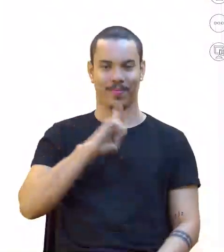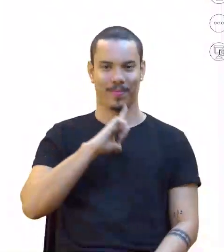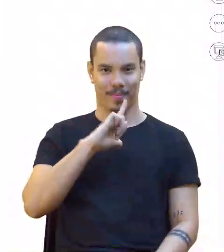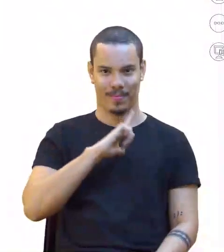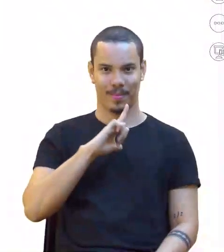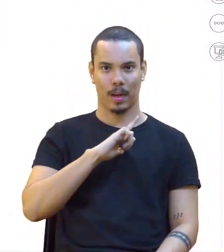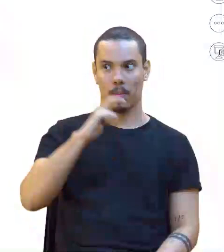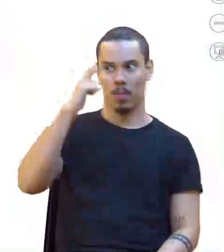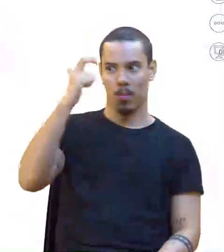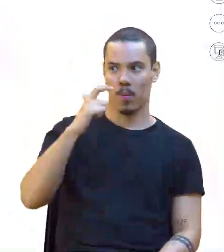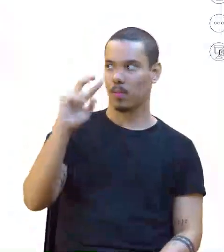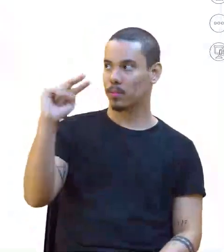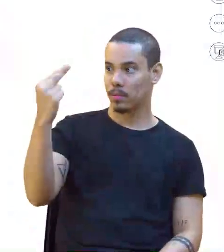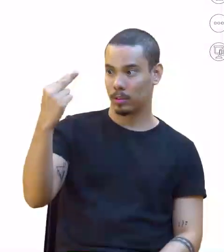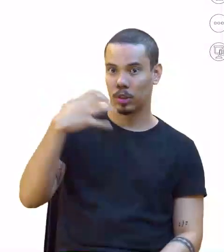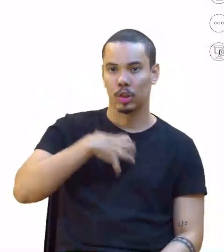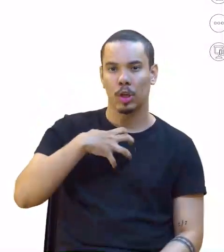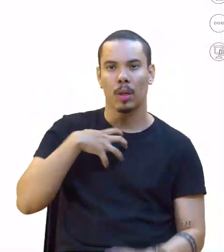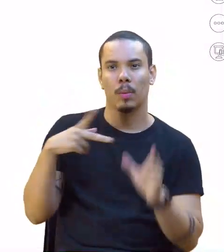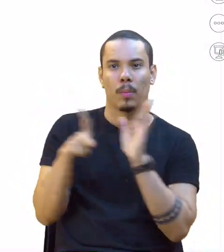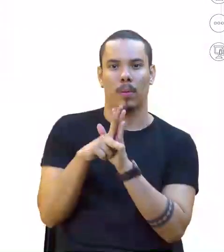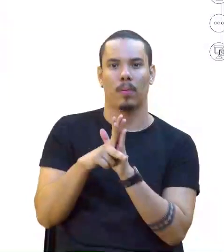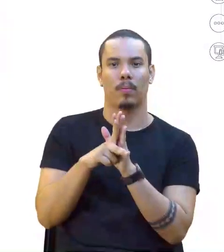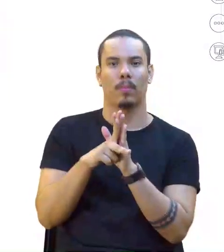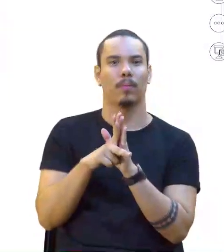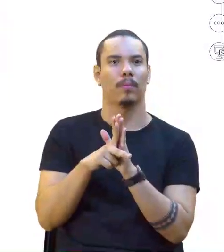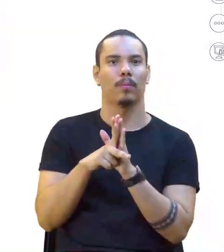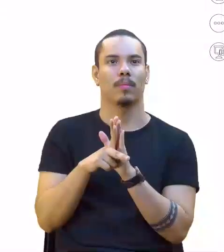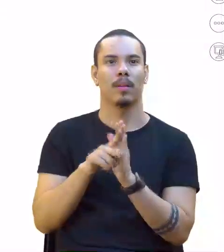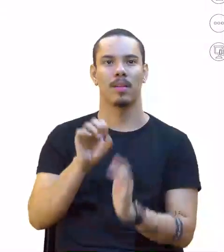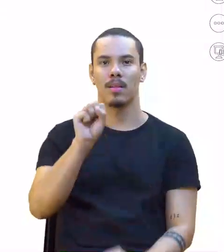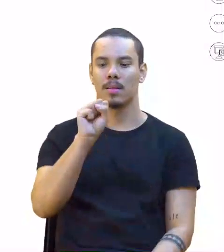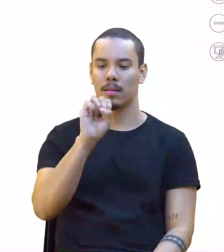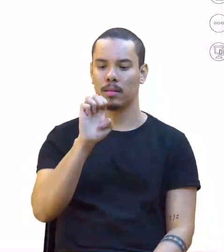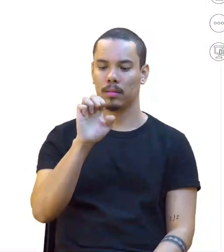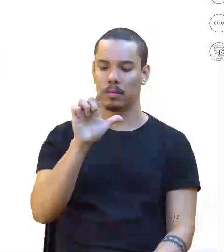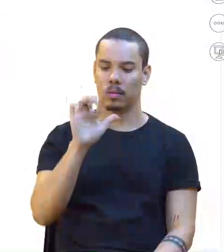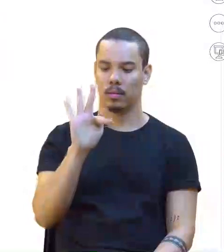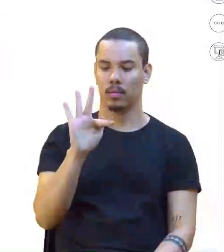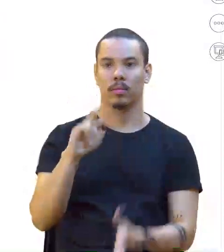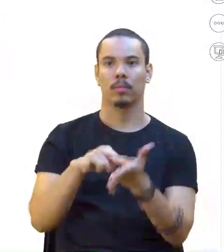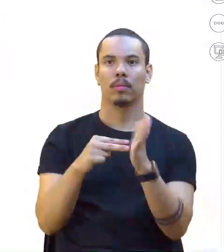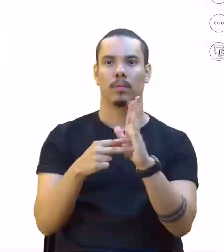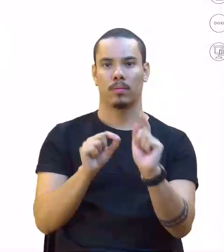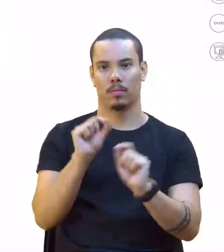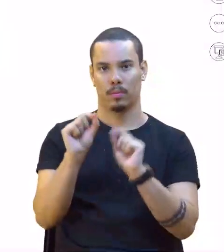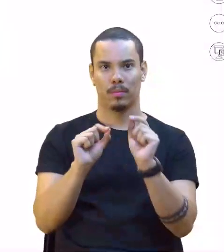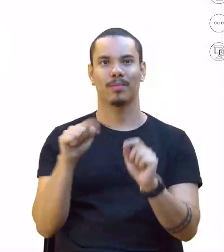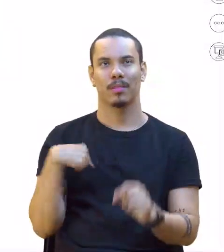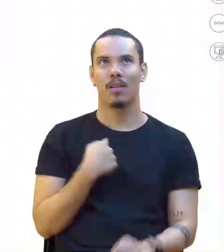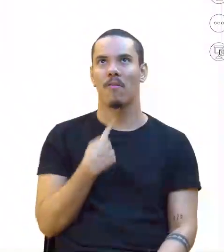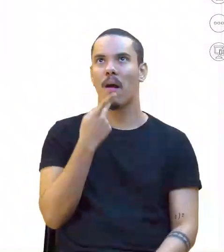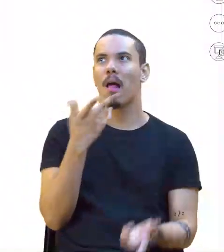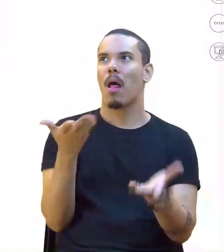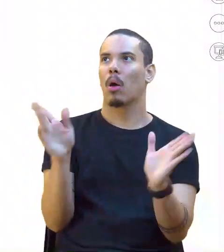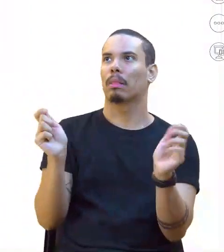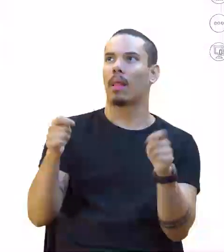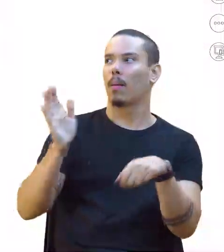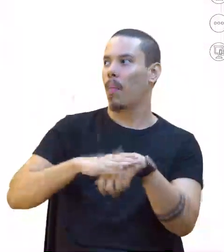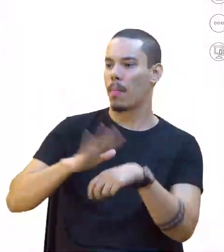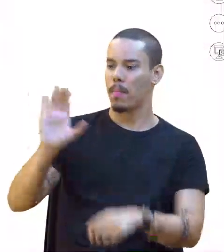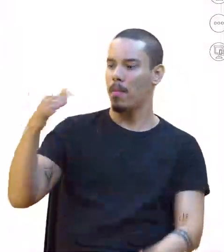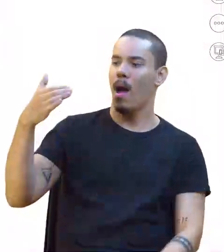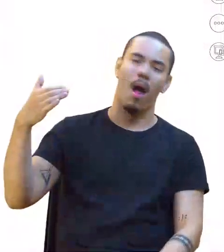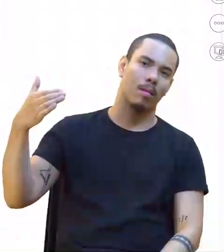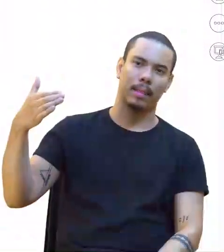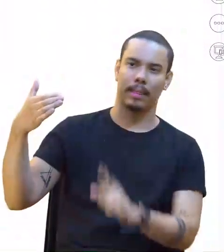meu olhar. O self, gente, isso aqui é antigo. A gente fala self hoje, né, com uma naturalidade,